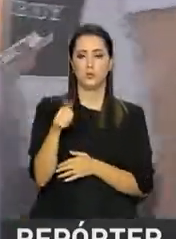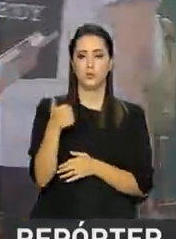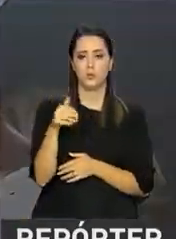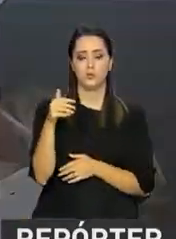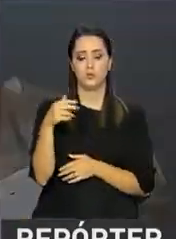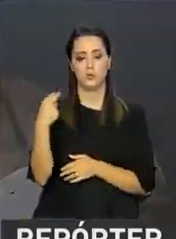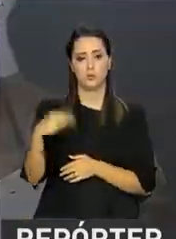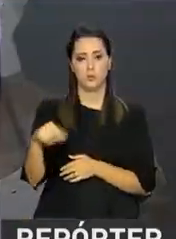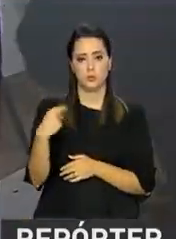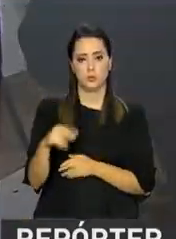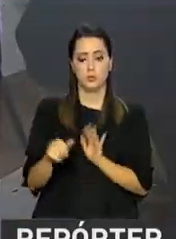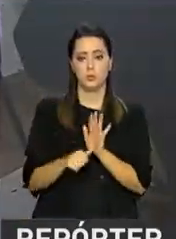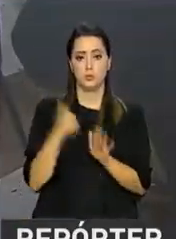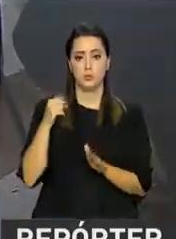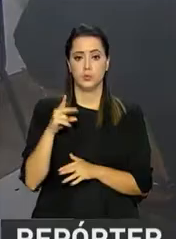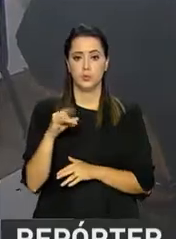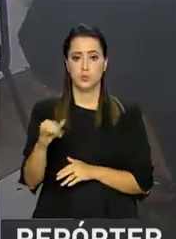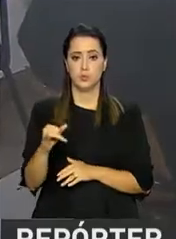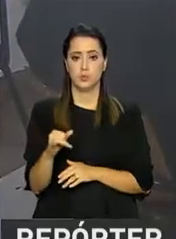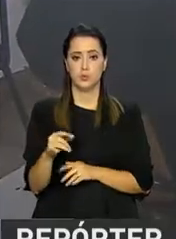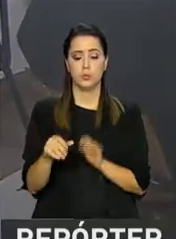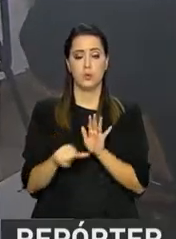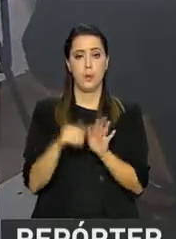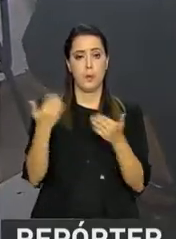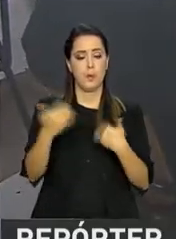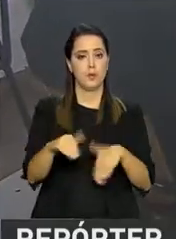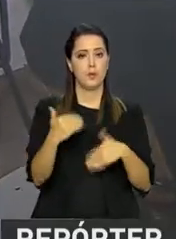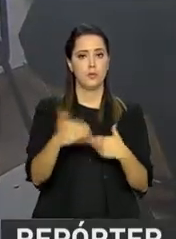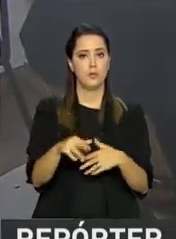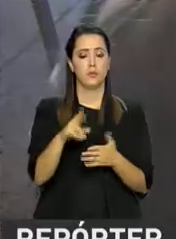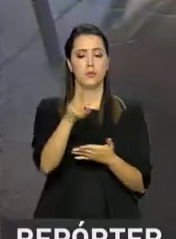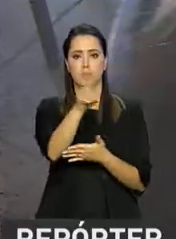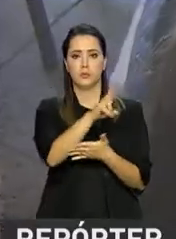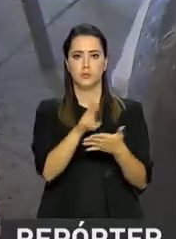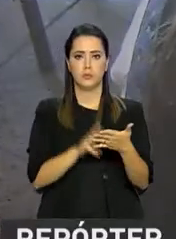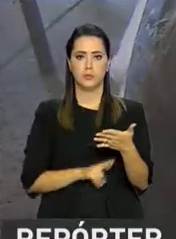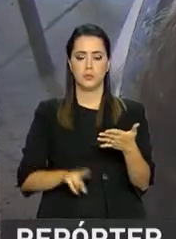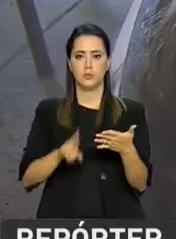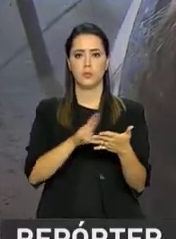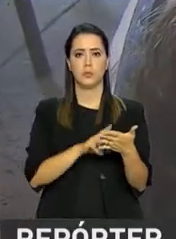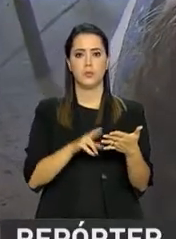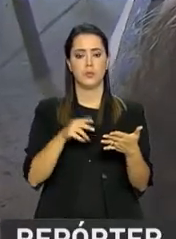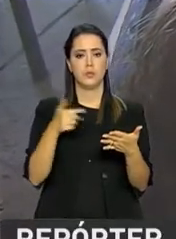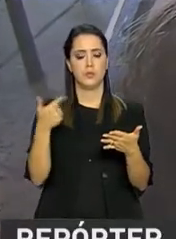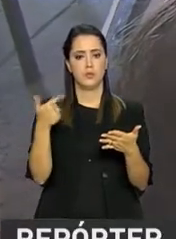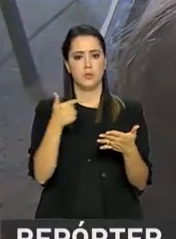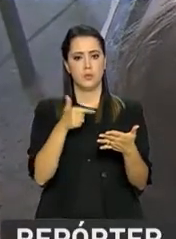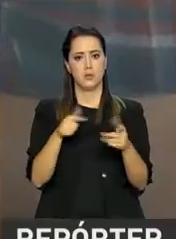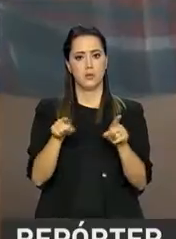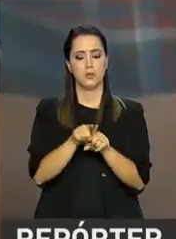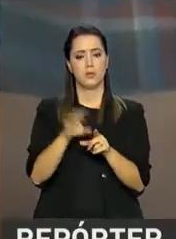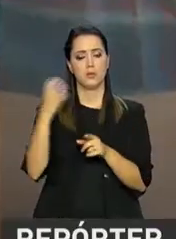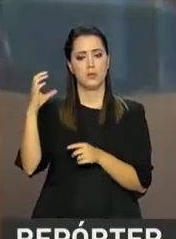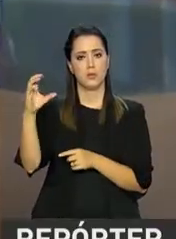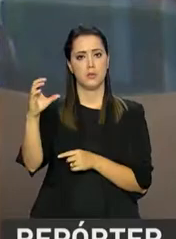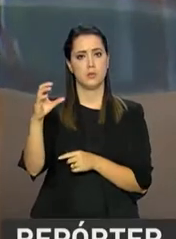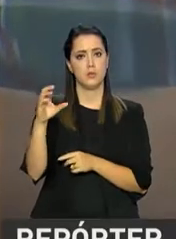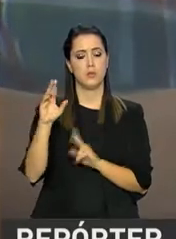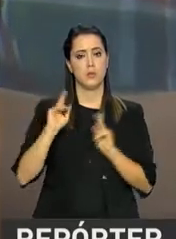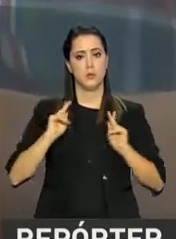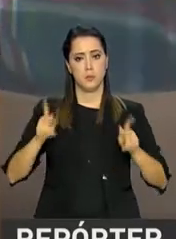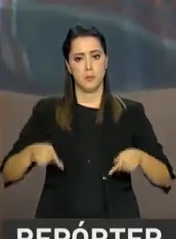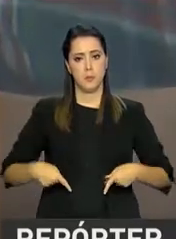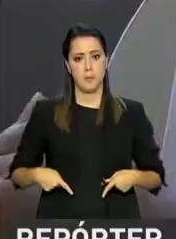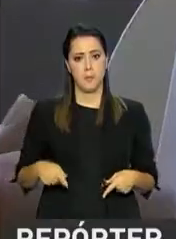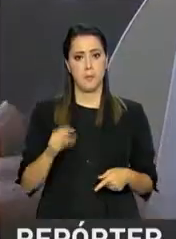novembro no primeiro dia serão aplicadas as provas de redação linguagens e ciências humanas e no segundo dia